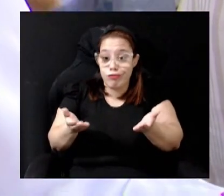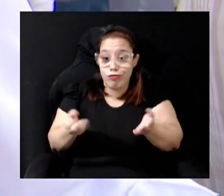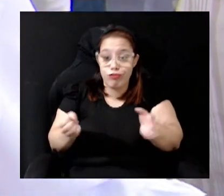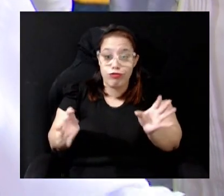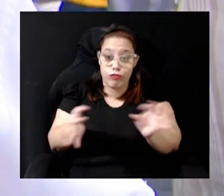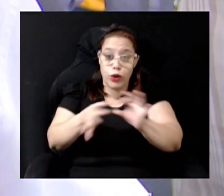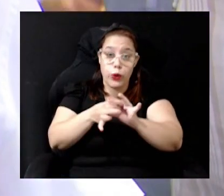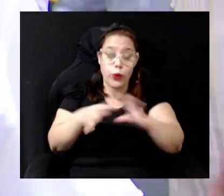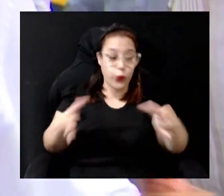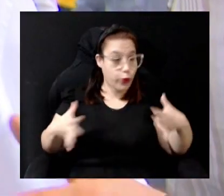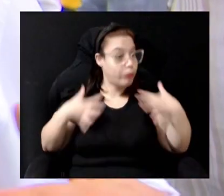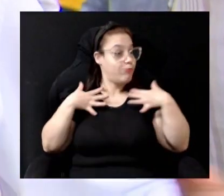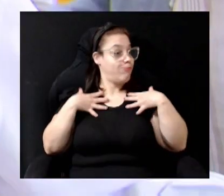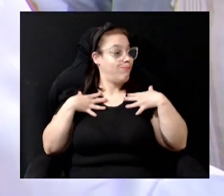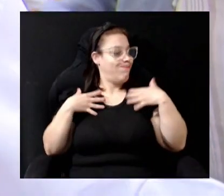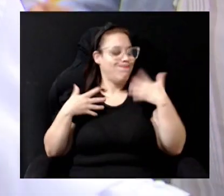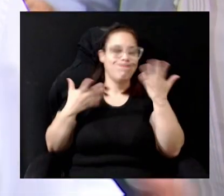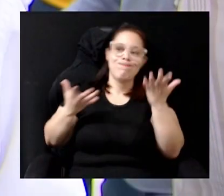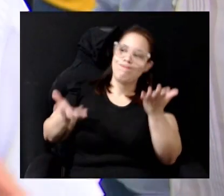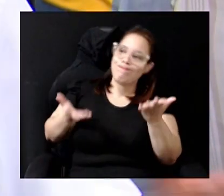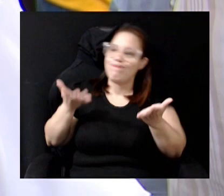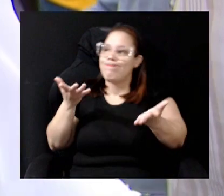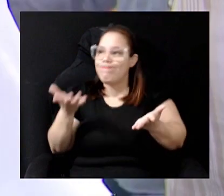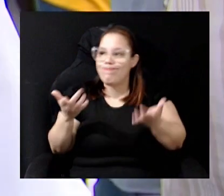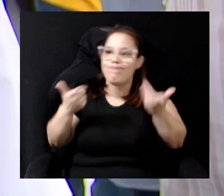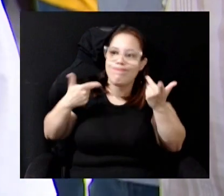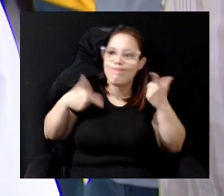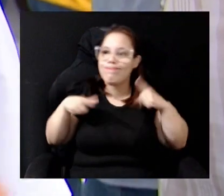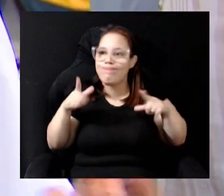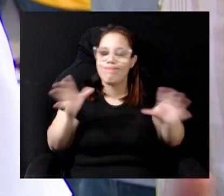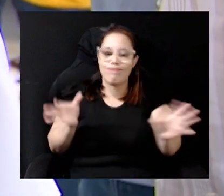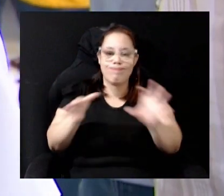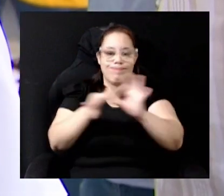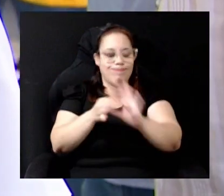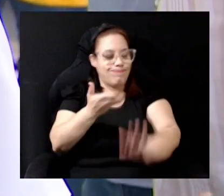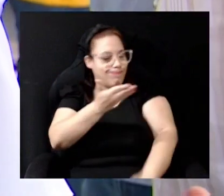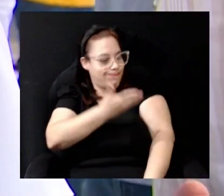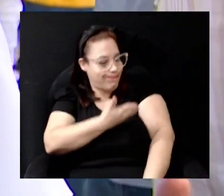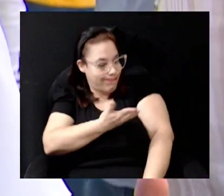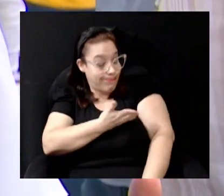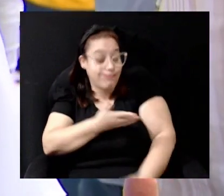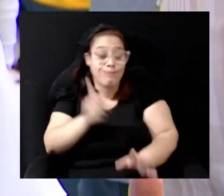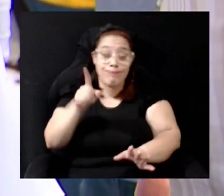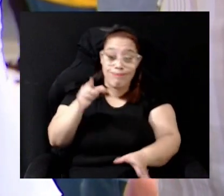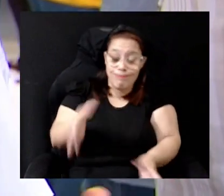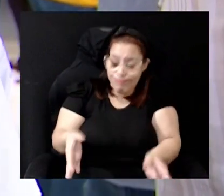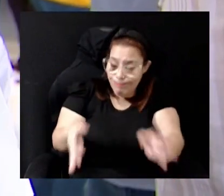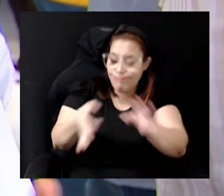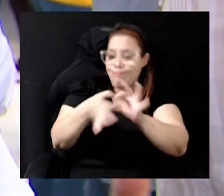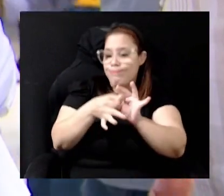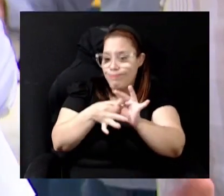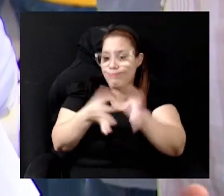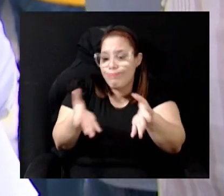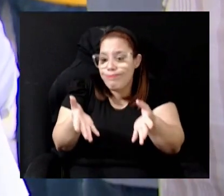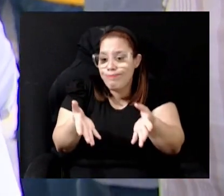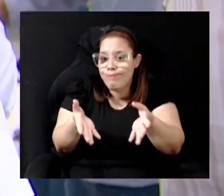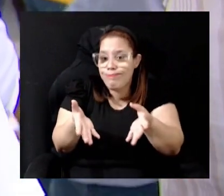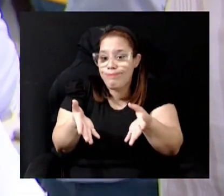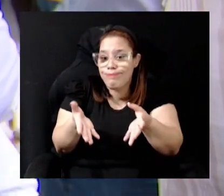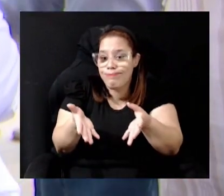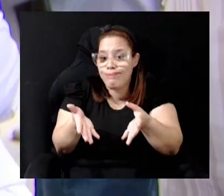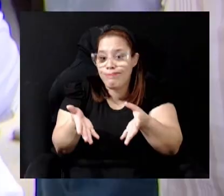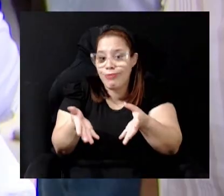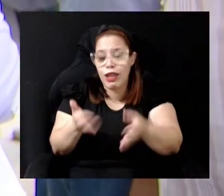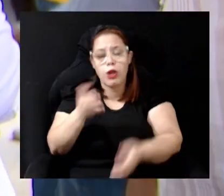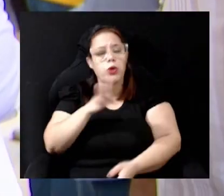de descontração, de união, de amizade, né? Essa integração permite que as pessoas se conheçam. Às vezes a